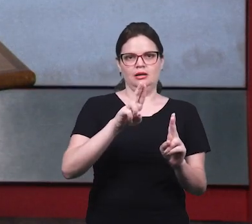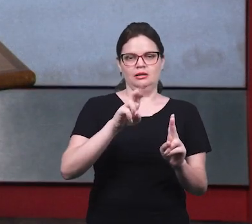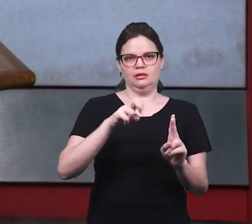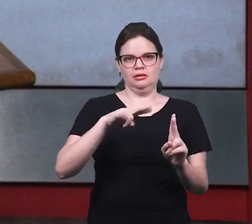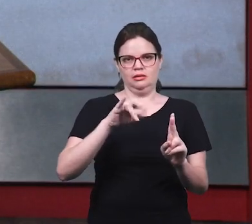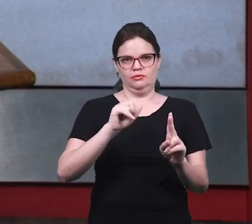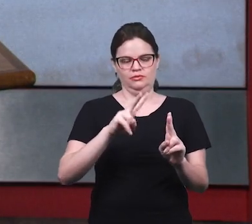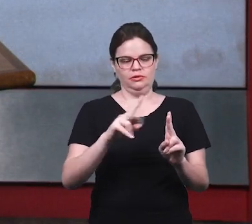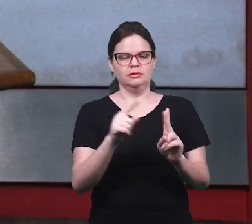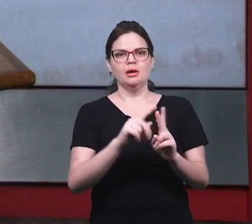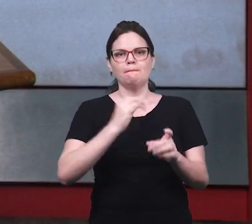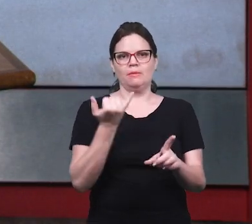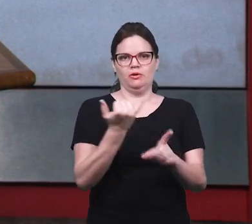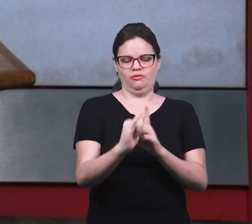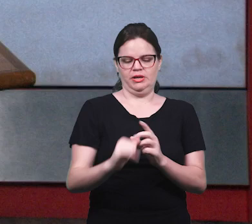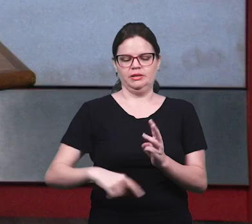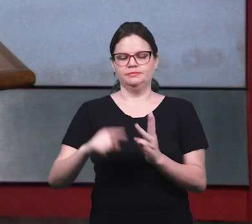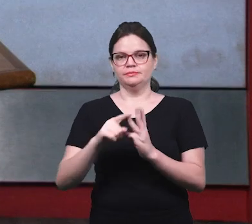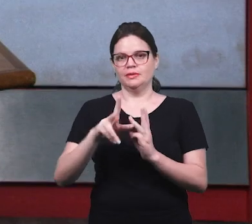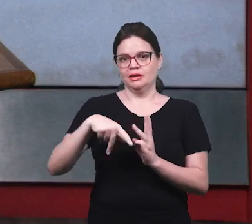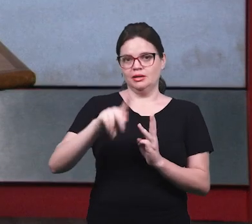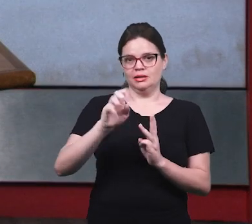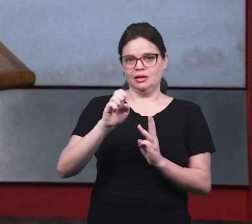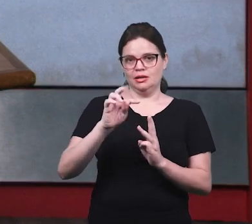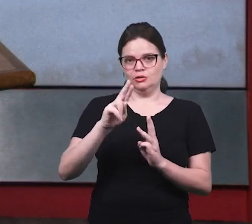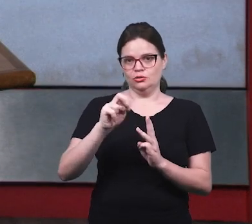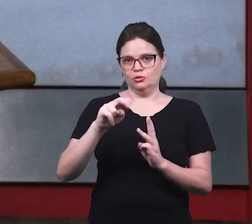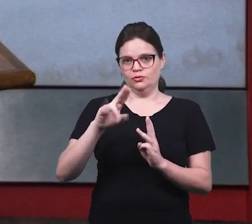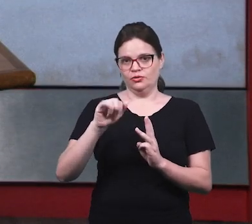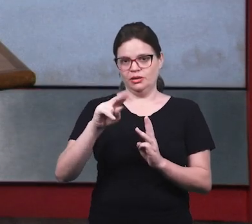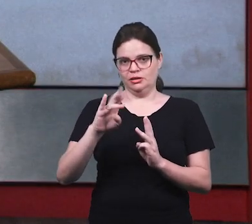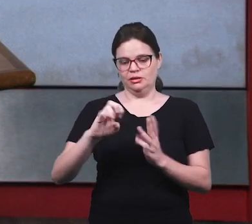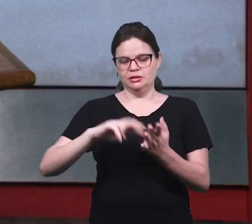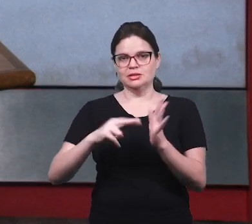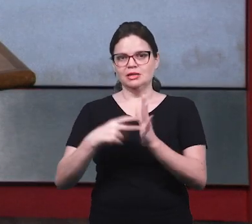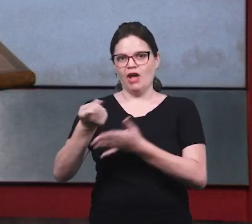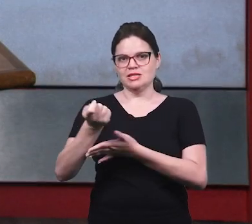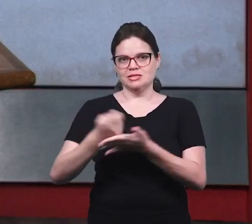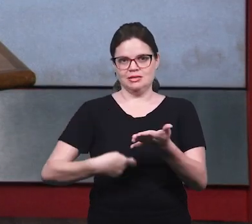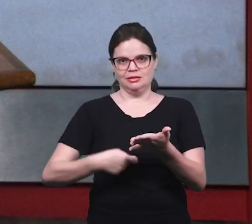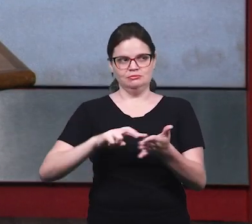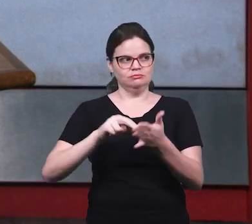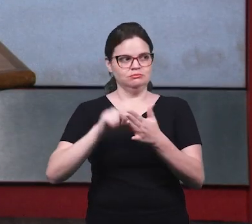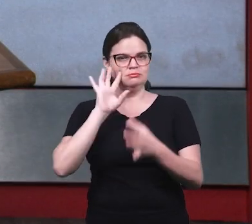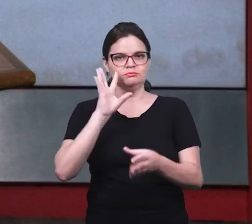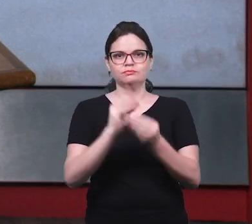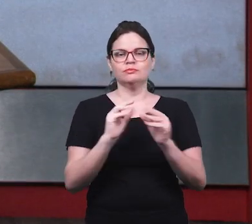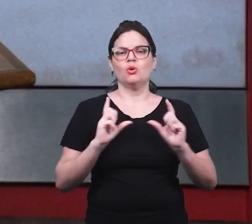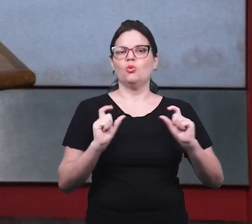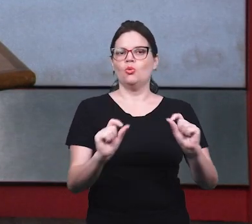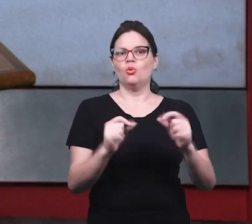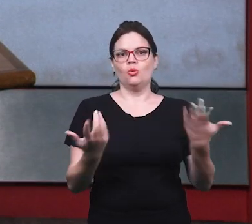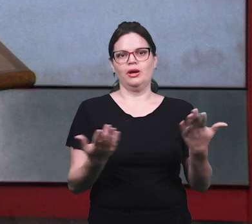e Ketuvim, que quer dizer escritos. Foi assim que o Senhor Jesus se referiu às escrituras